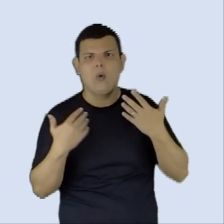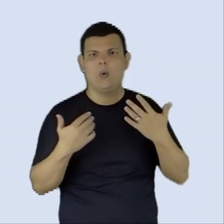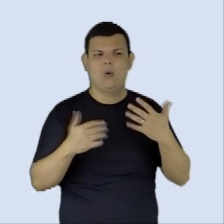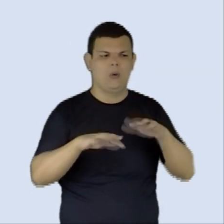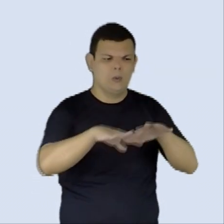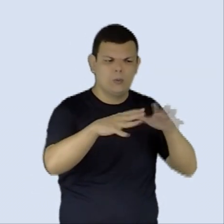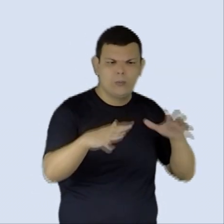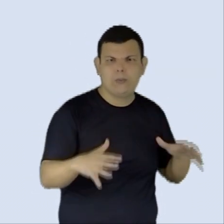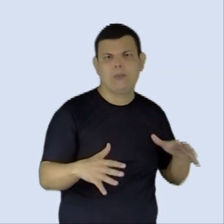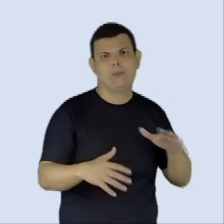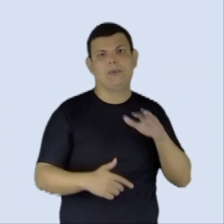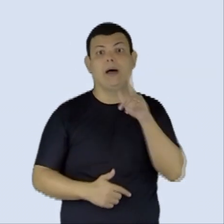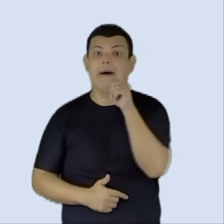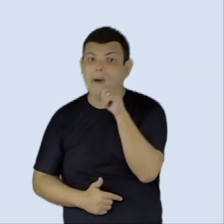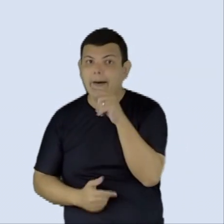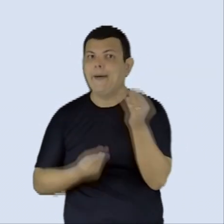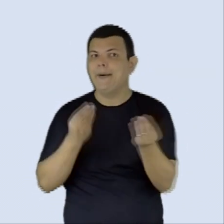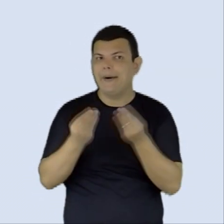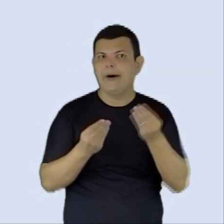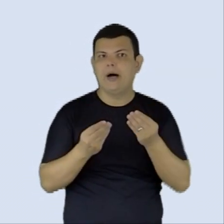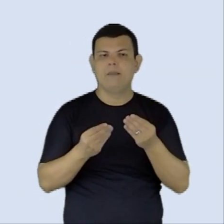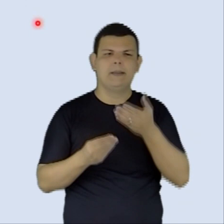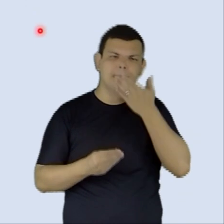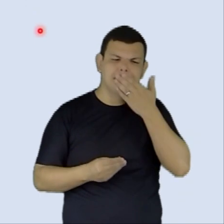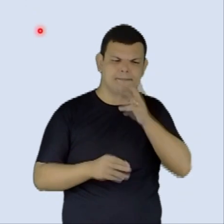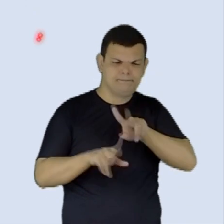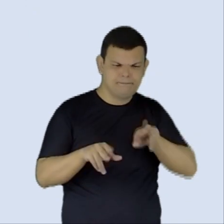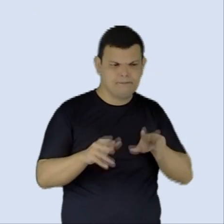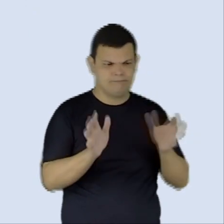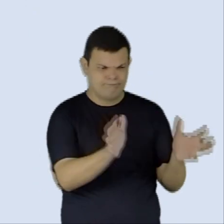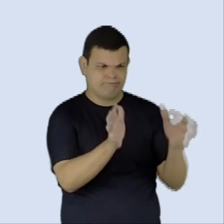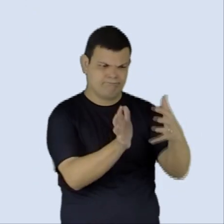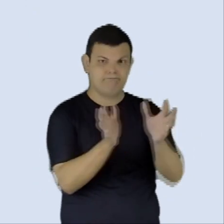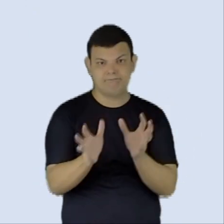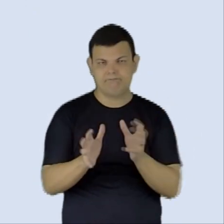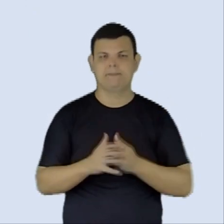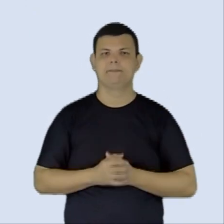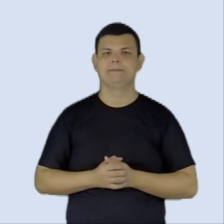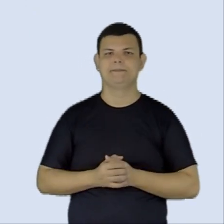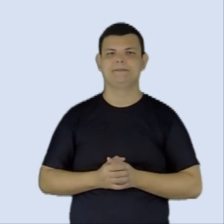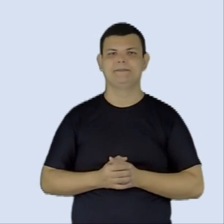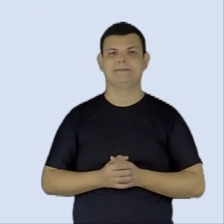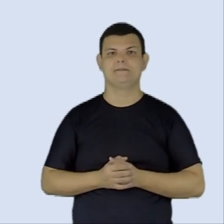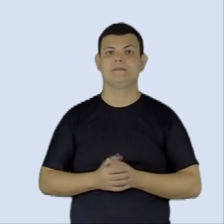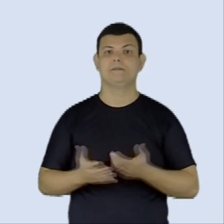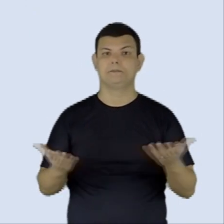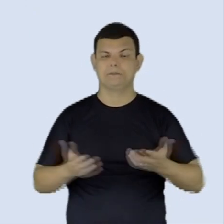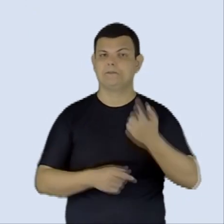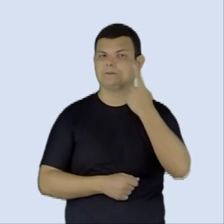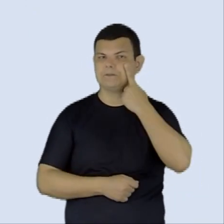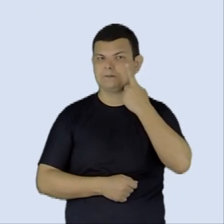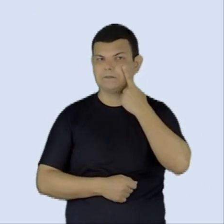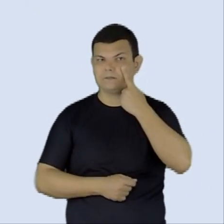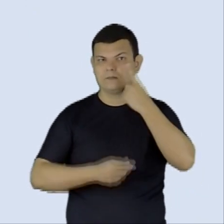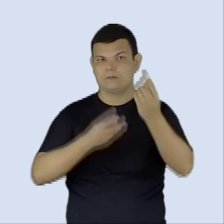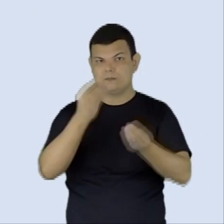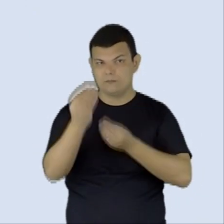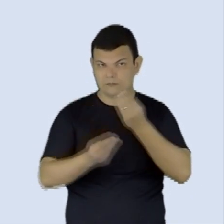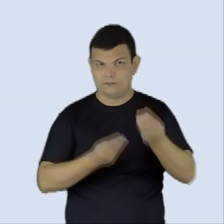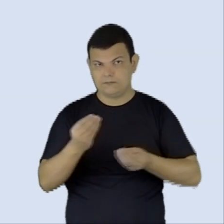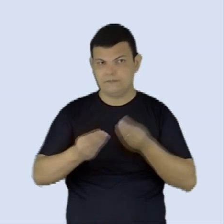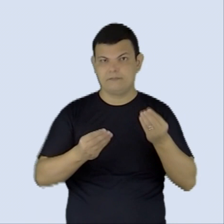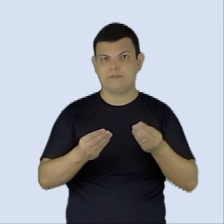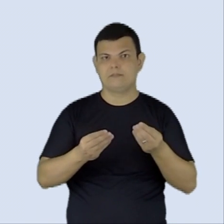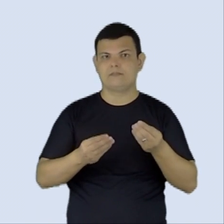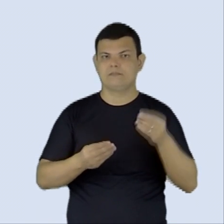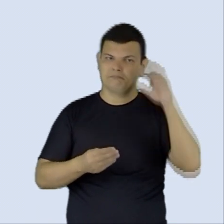relevo, hidrografia e os aspectos também sociais, ok? Então vamos acompanhar agora, pessoal,